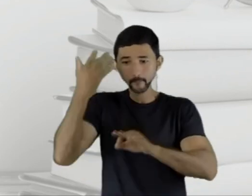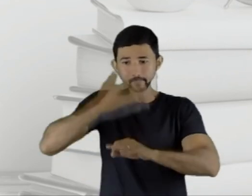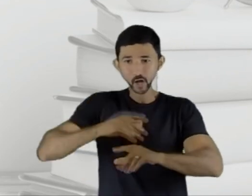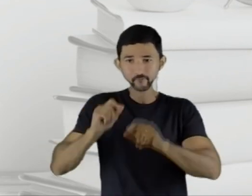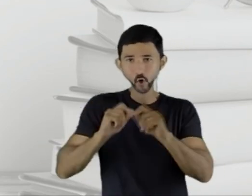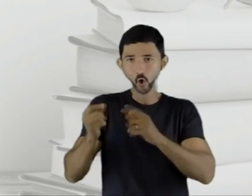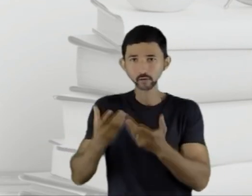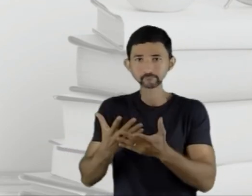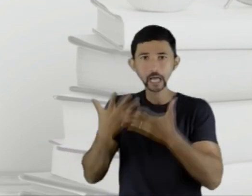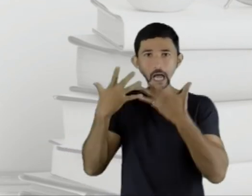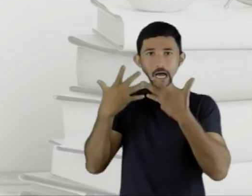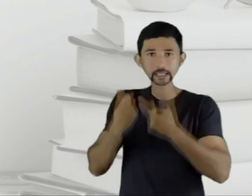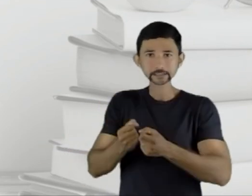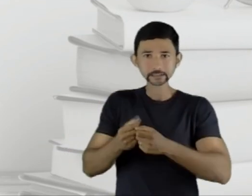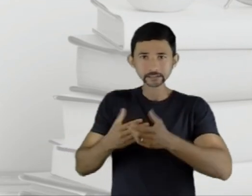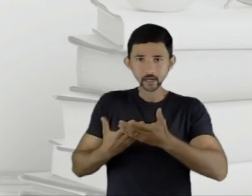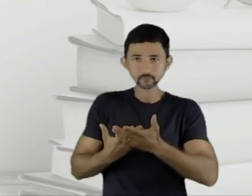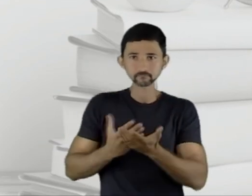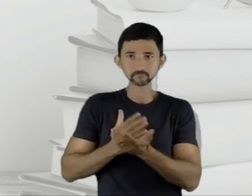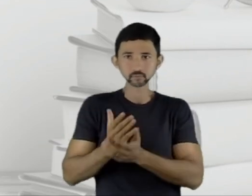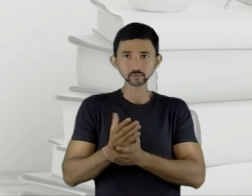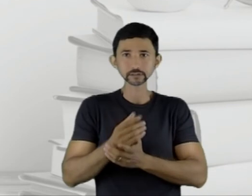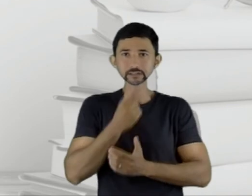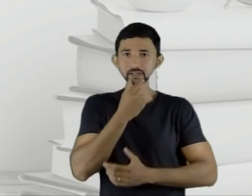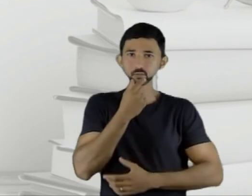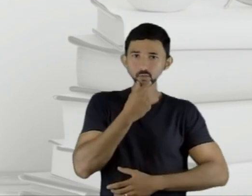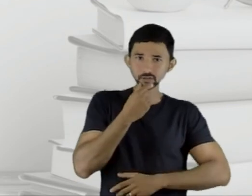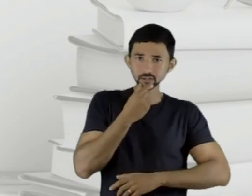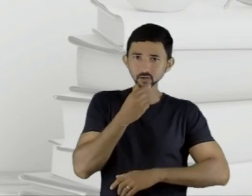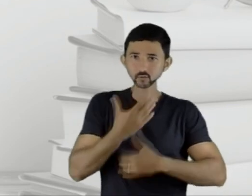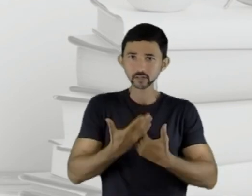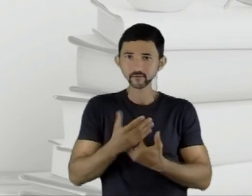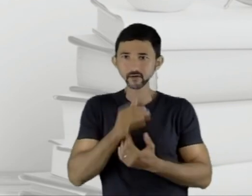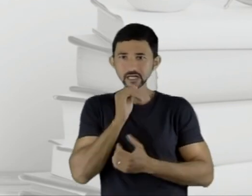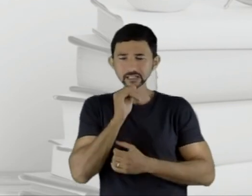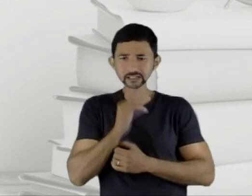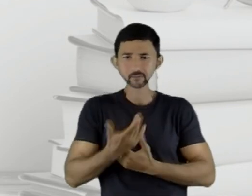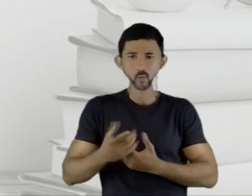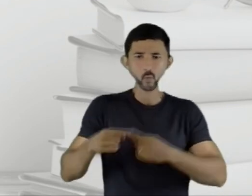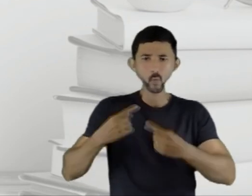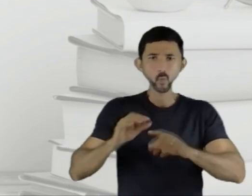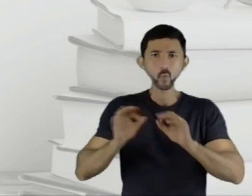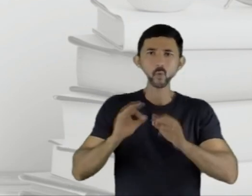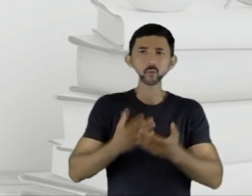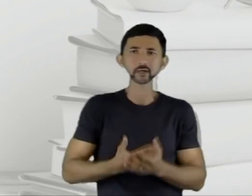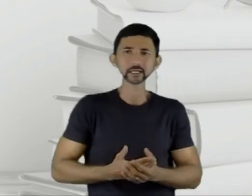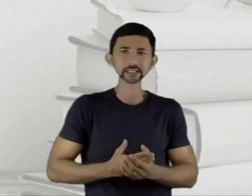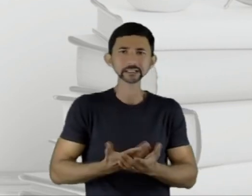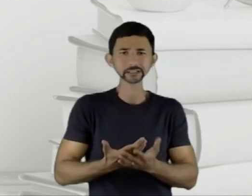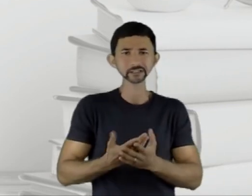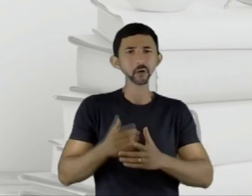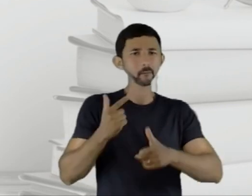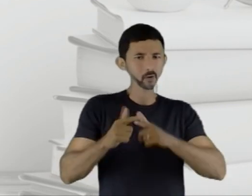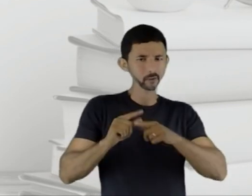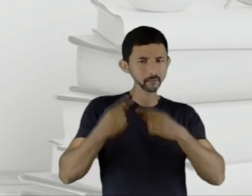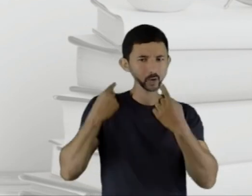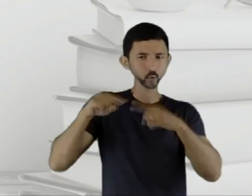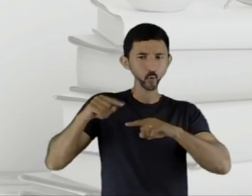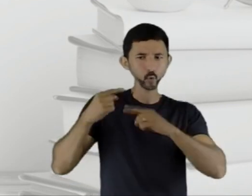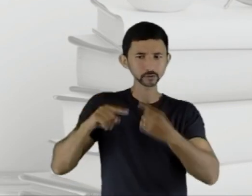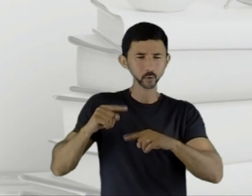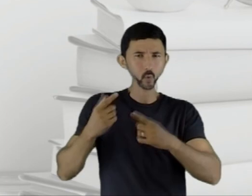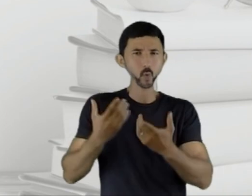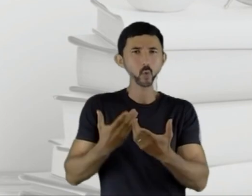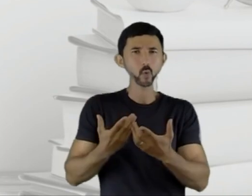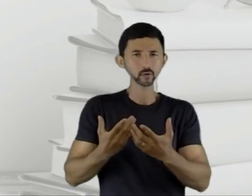ele assumiu os Estados Unidos, ele foi até acusado por alguns liberais de ser socialista, tá?